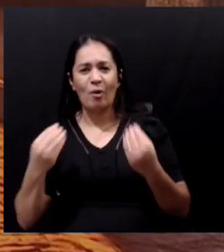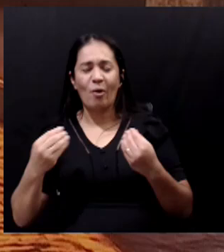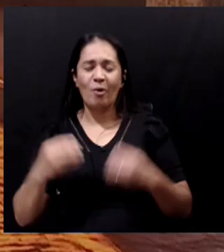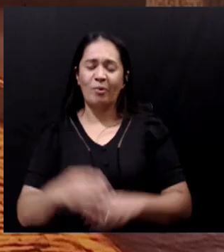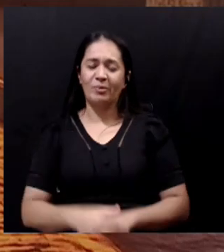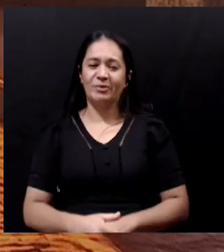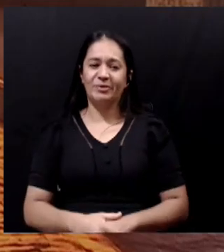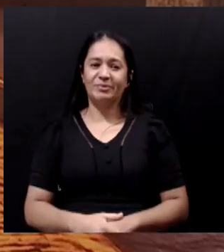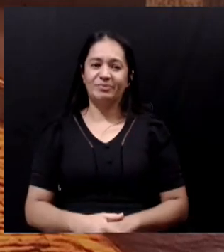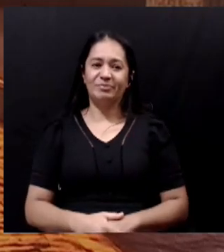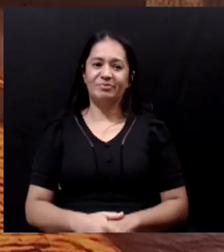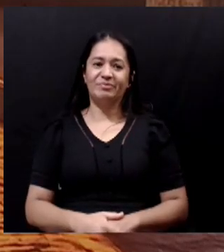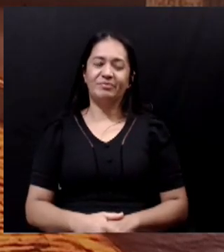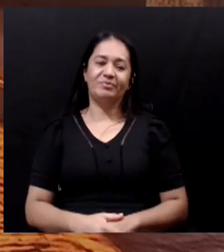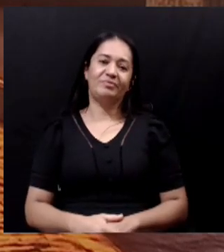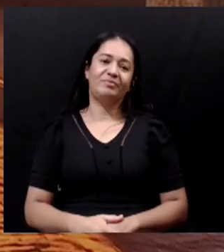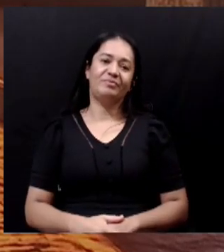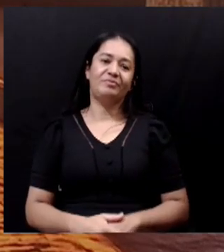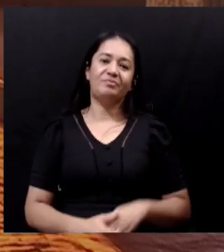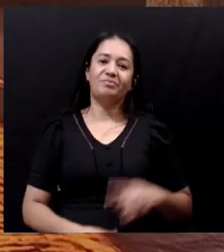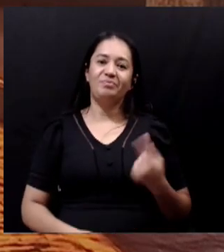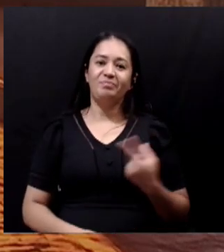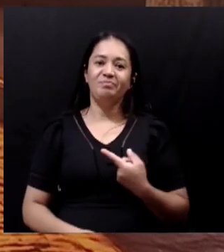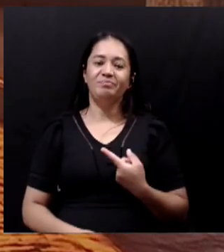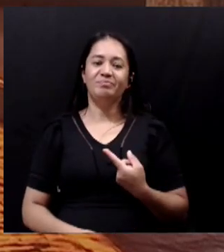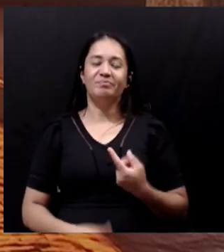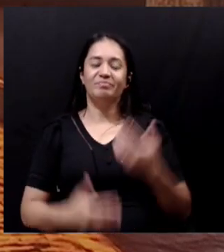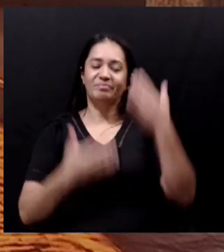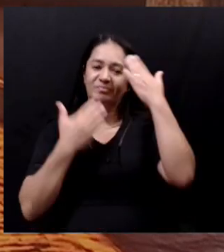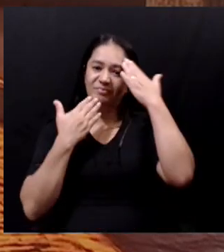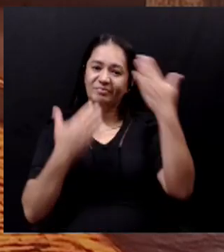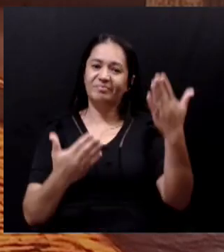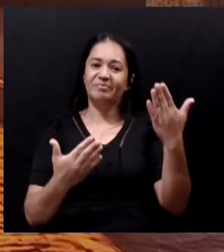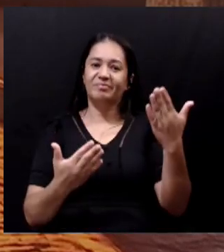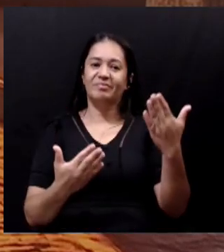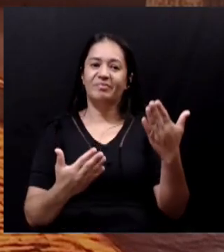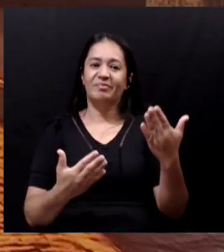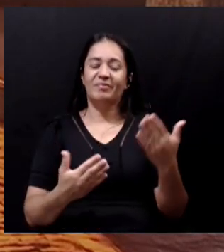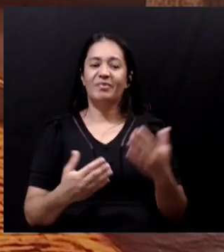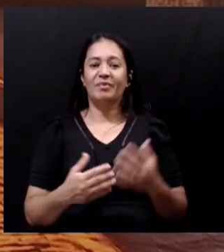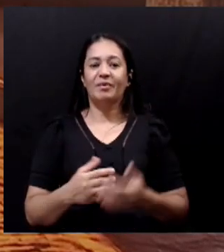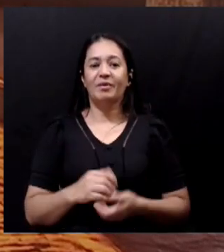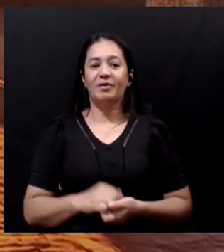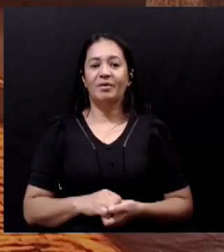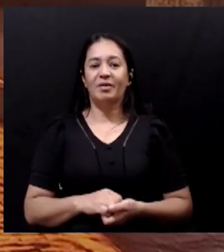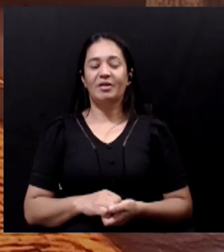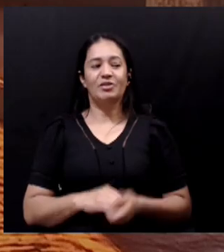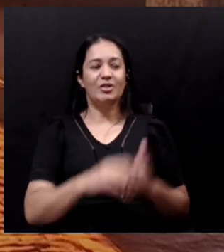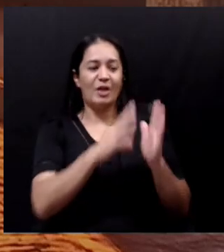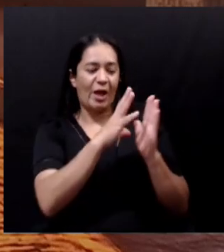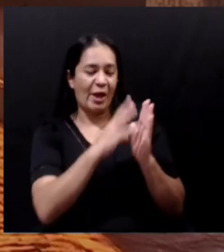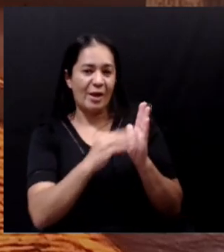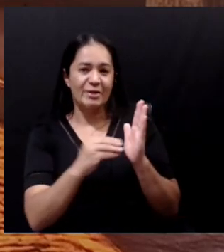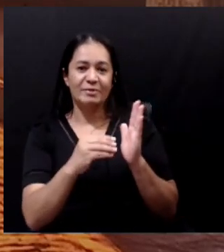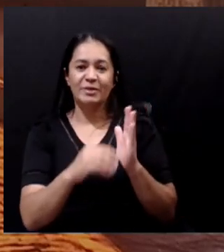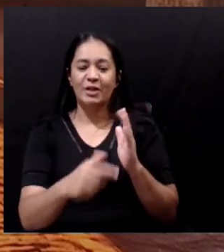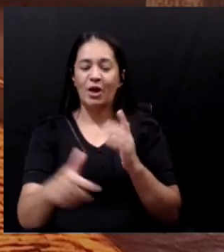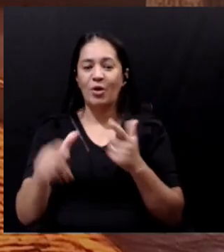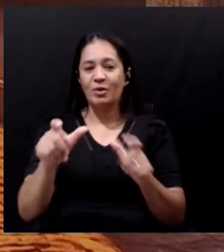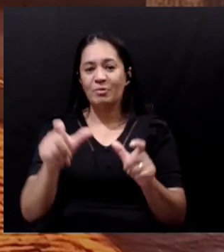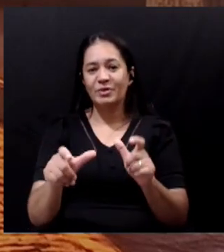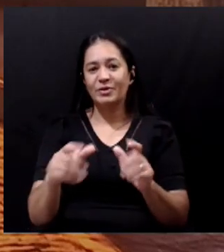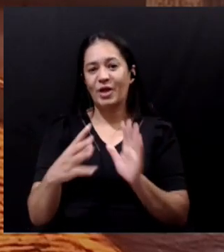A gente fica muito gratificante, né, com isso, né, de inspirar outras pessoas. Inclusive